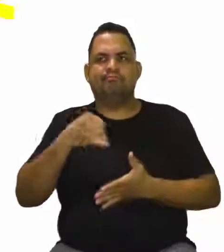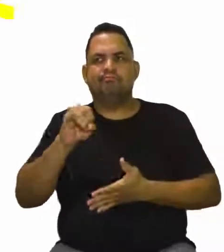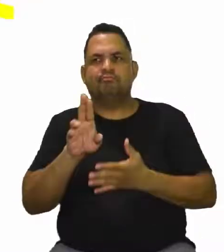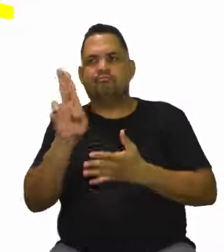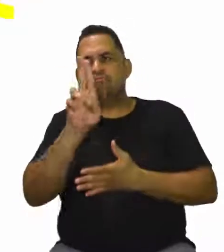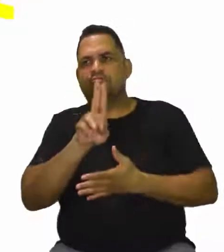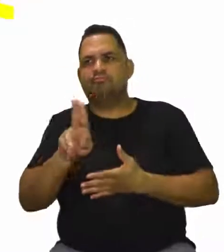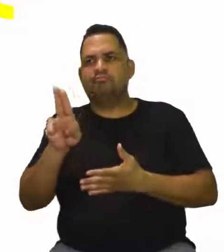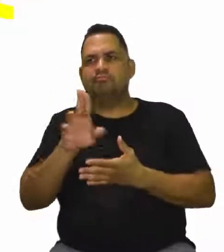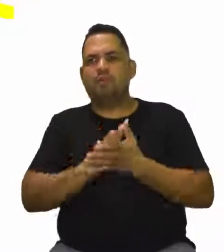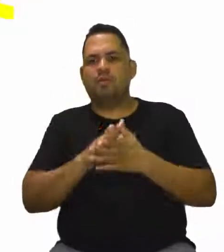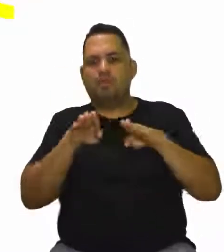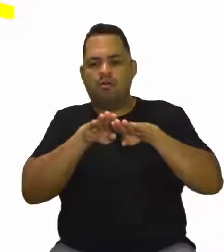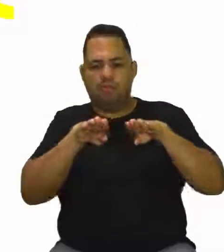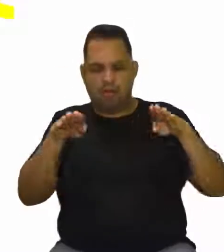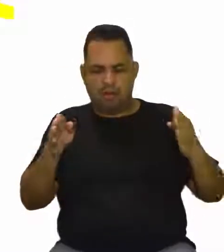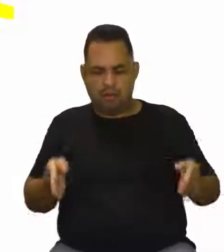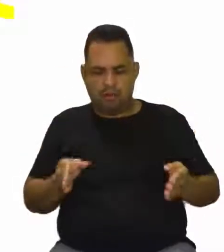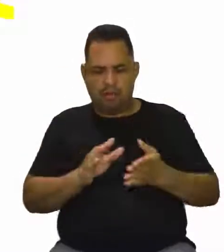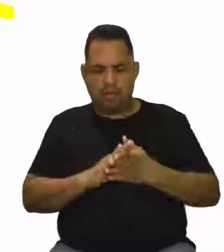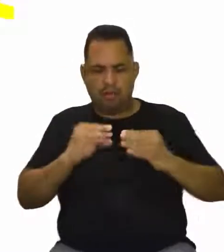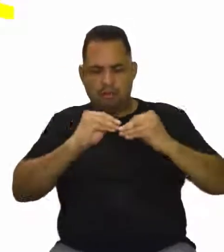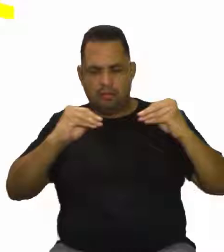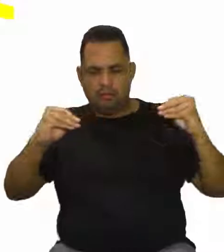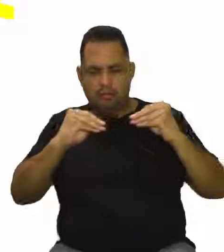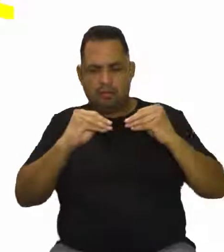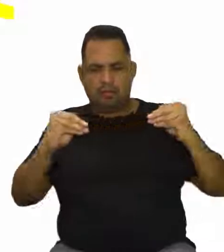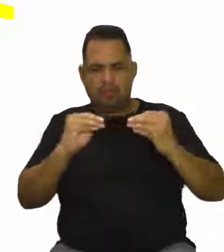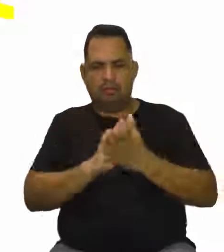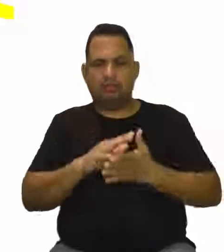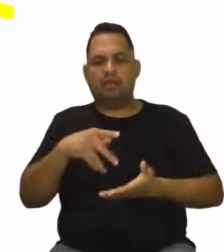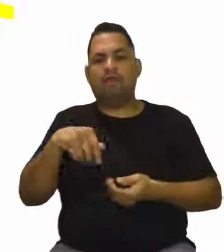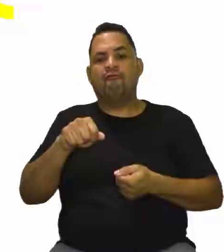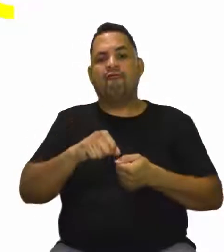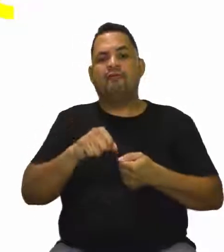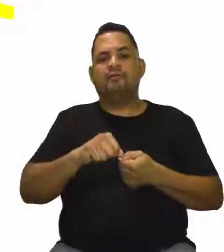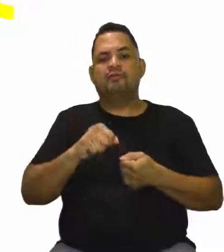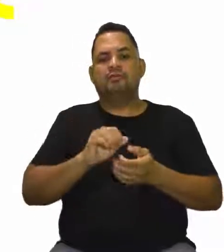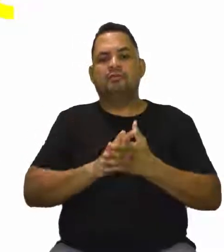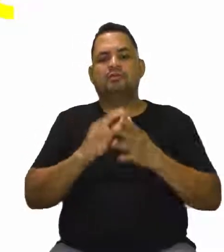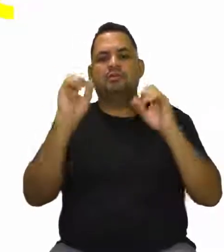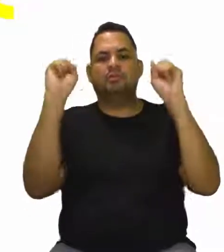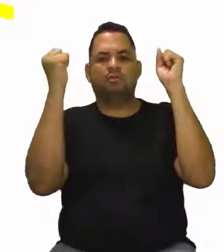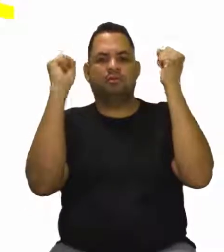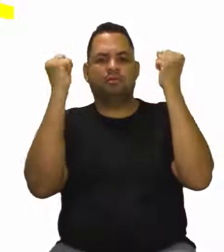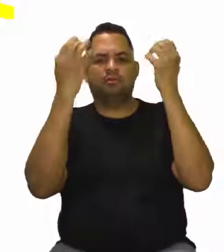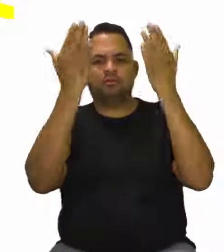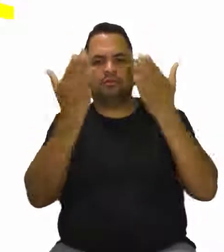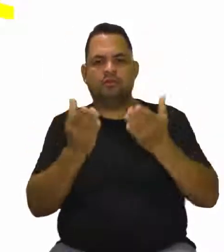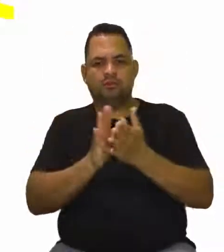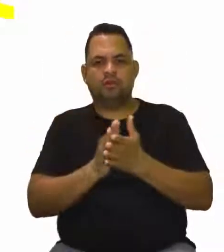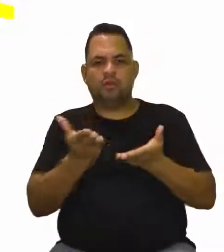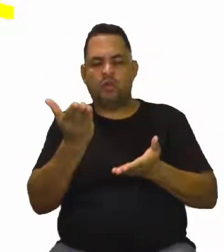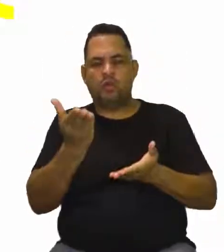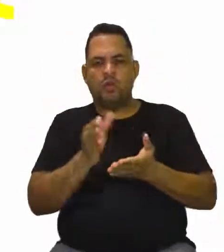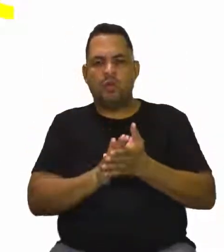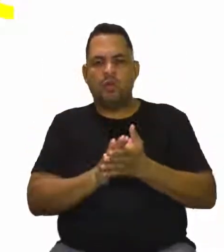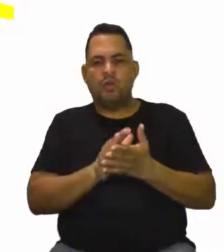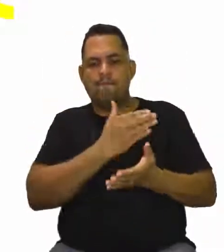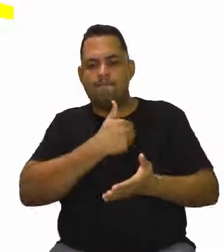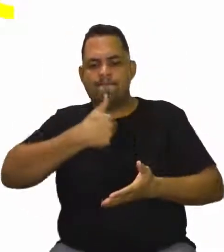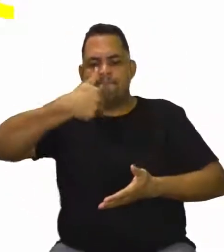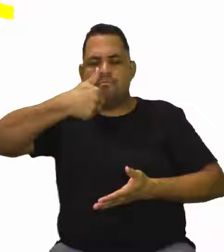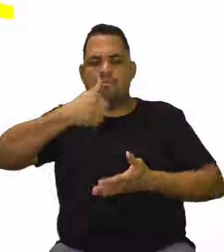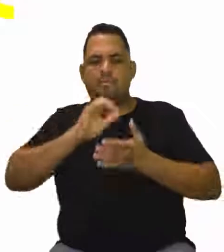utilizar uma cama elástica, eu posso estar fazendo uma aula de ginástica, estou aprimorando ali uma capacidade